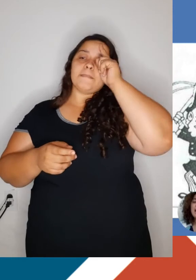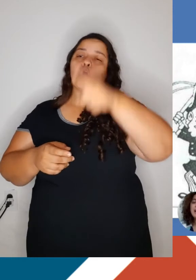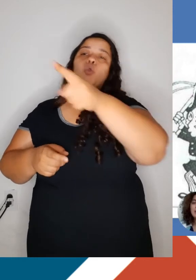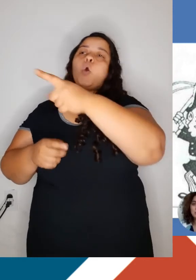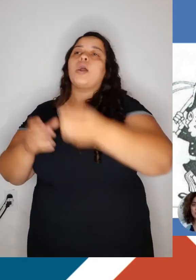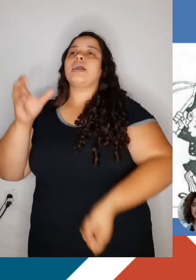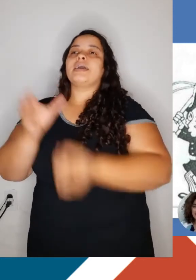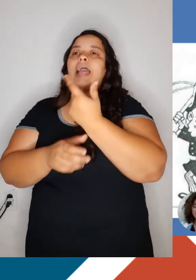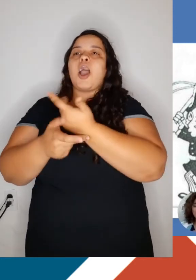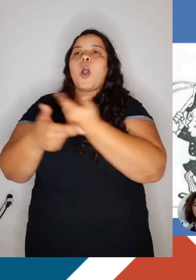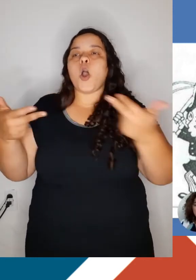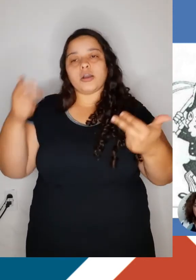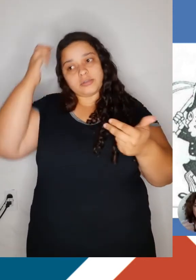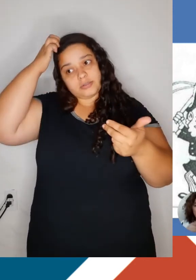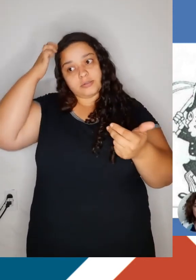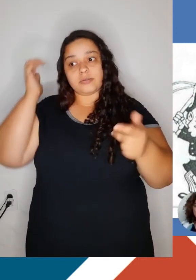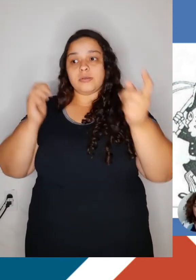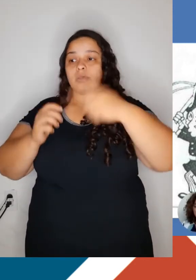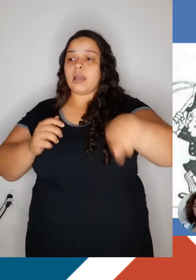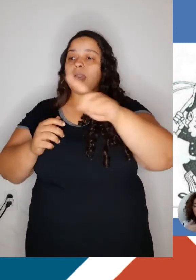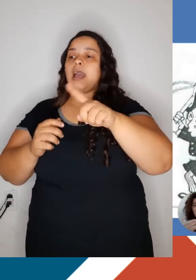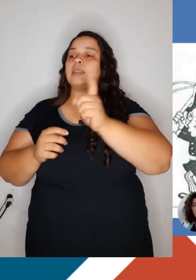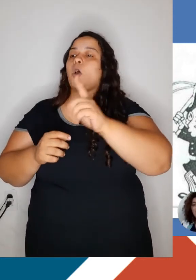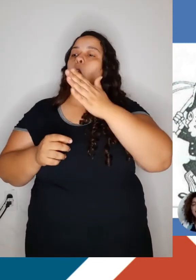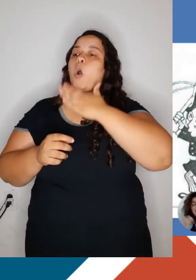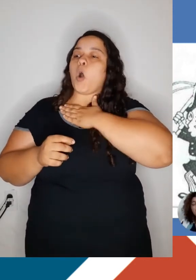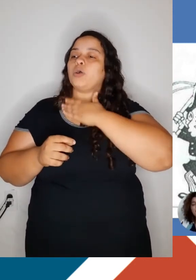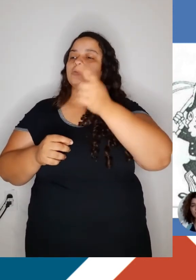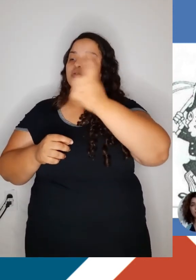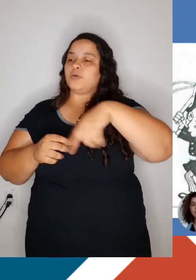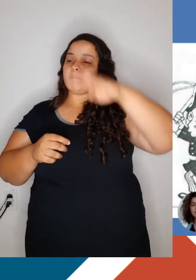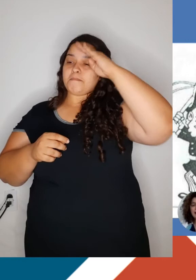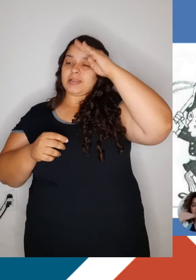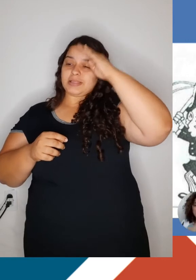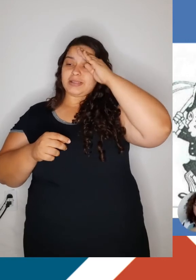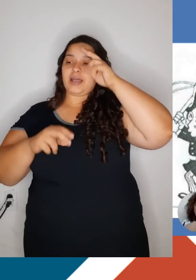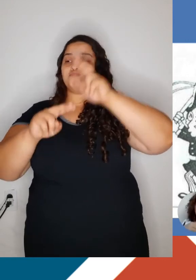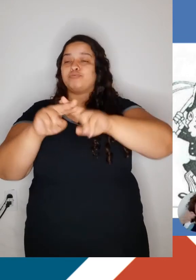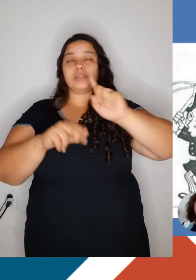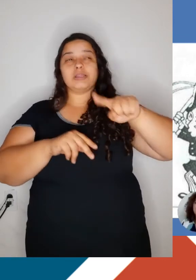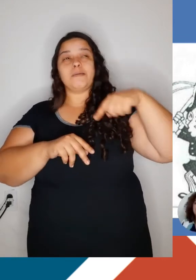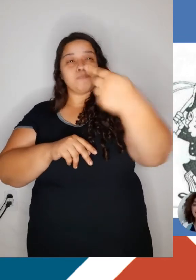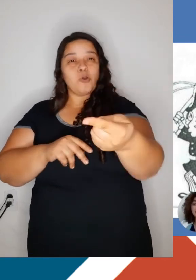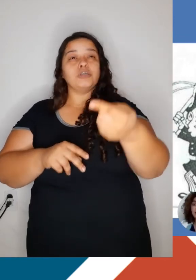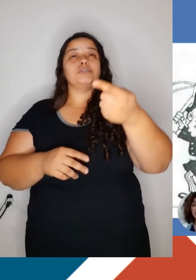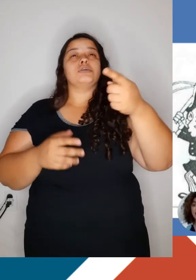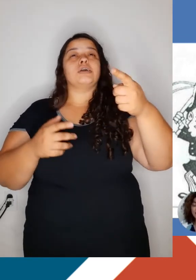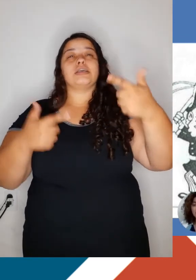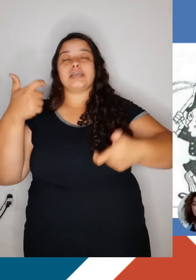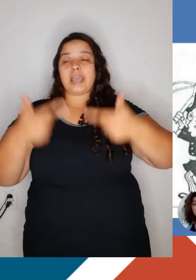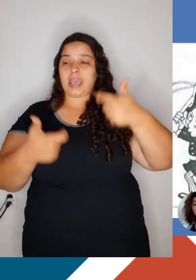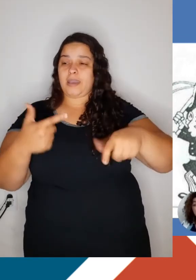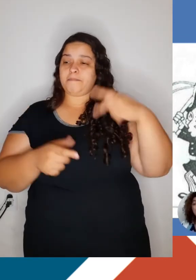mandou criar questões militares? Fazendo referência aí à insatisfação dos militares, principalmente após a Guerra do